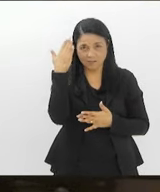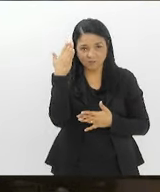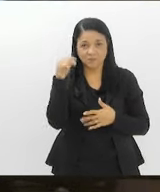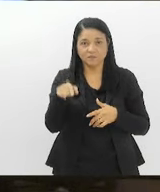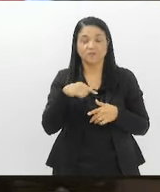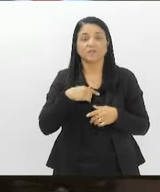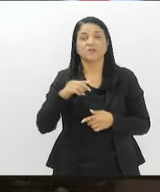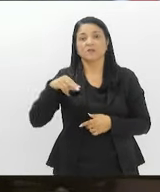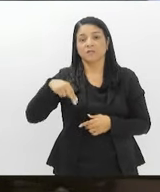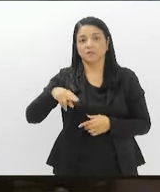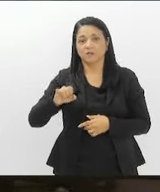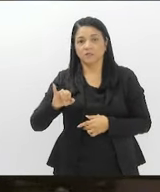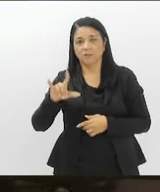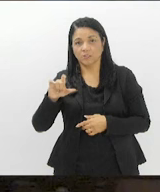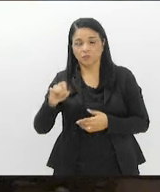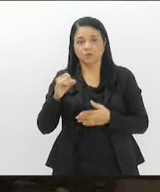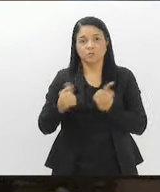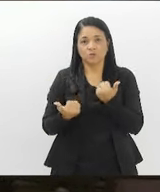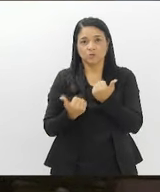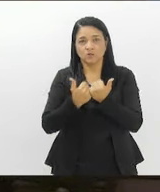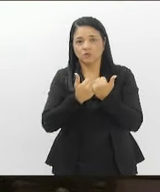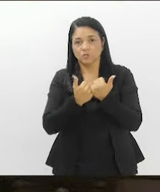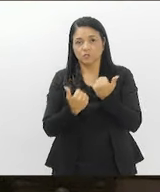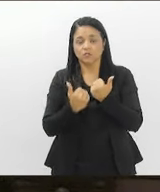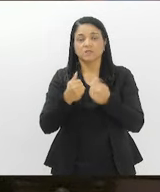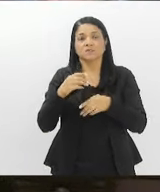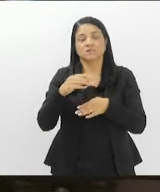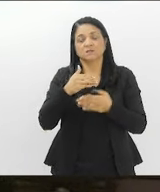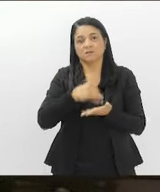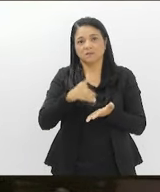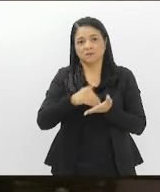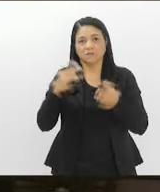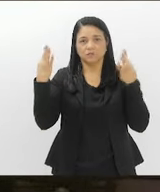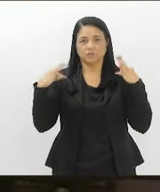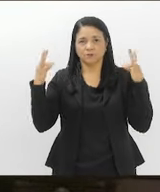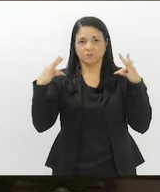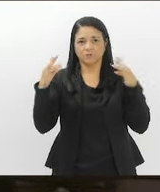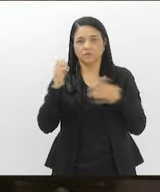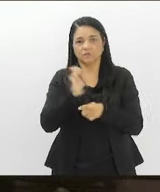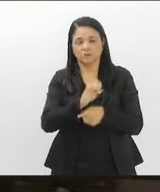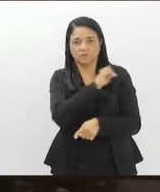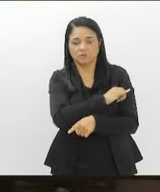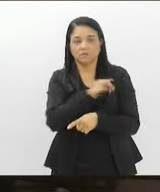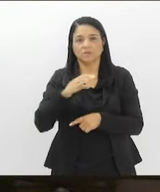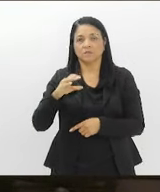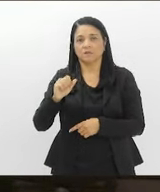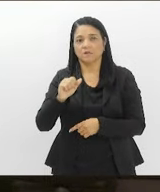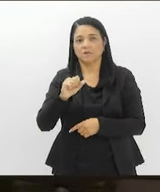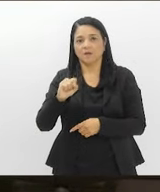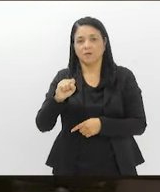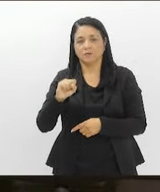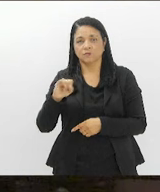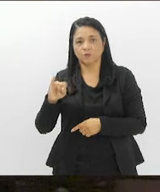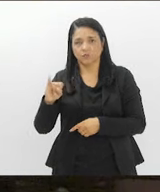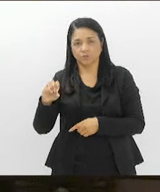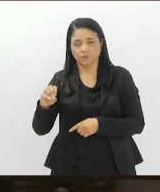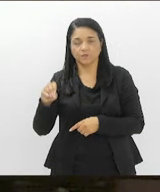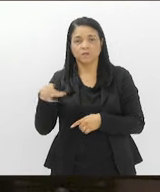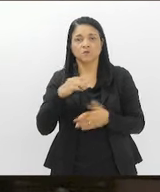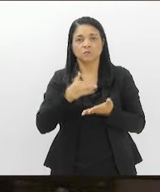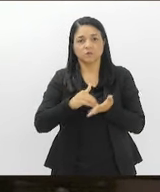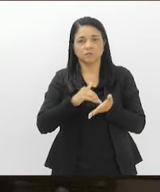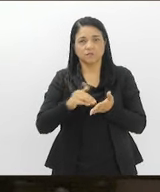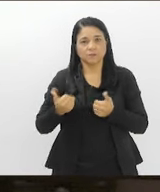Sérgio Félix, subsecretário de Turismo do Estado do Rio de Janeiro, Cássio Castro, subsecretário